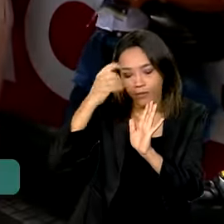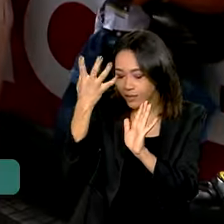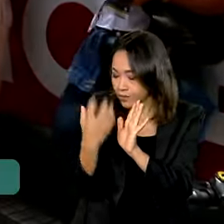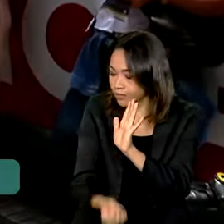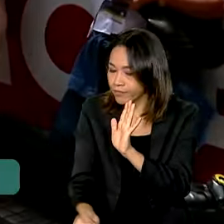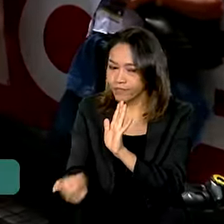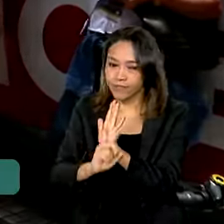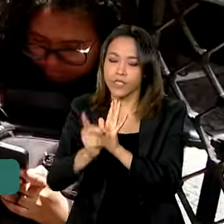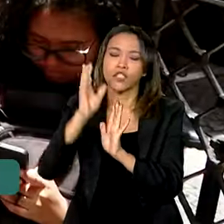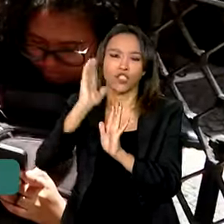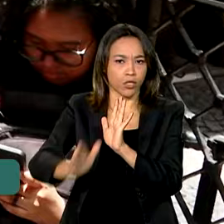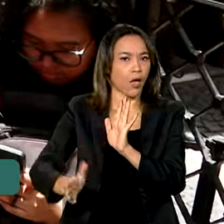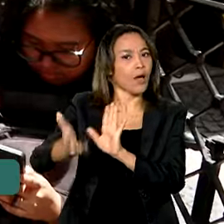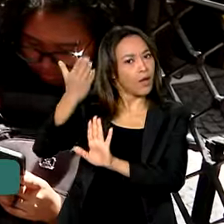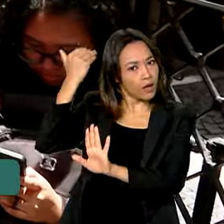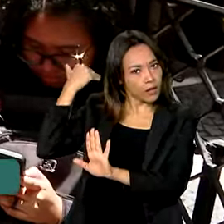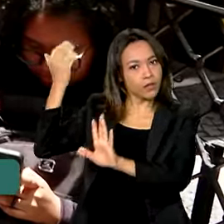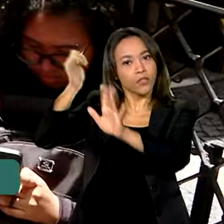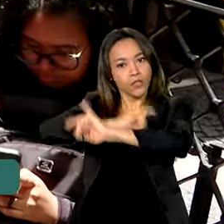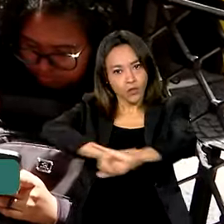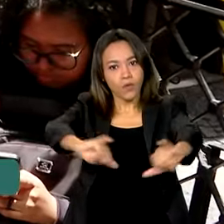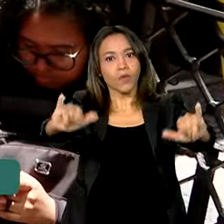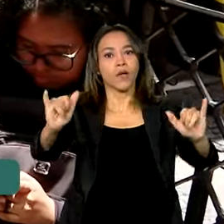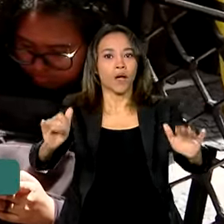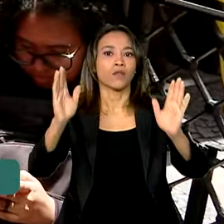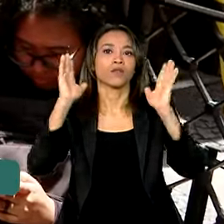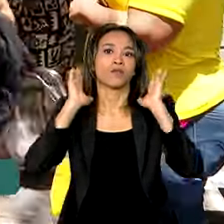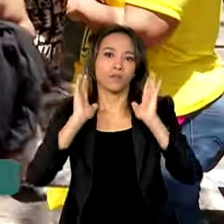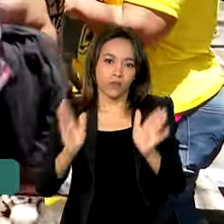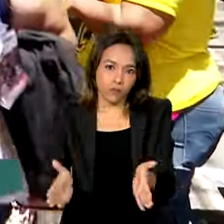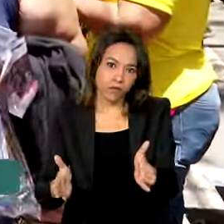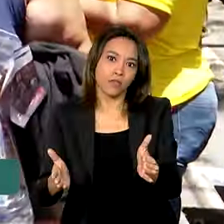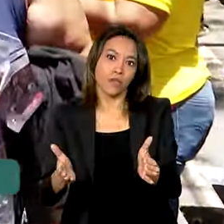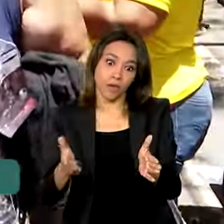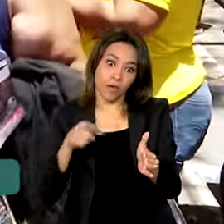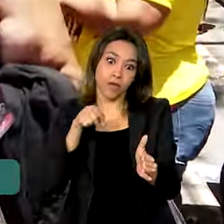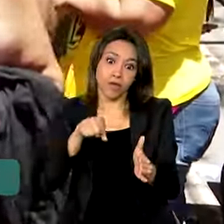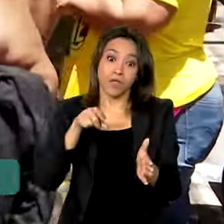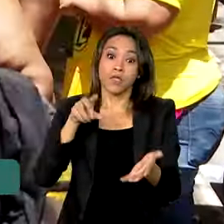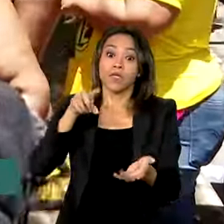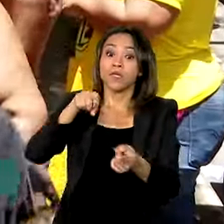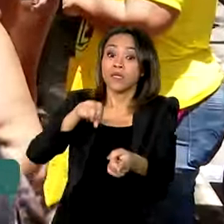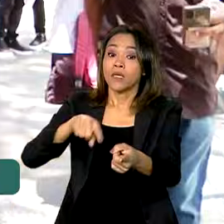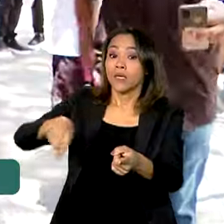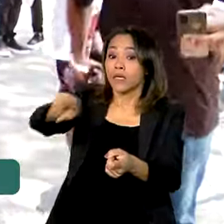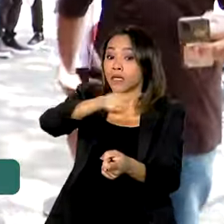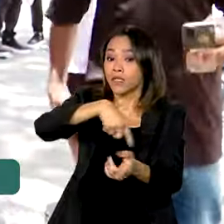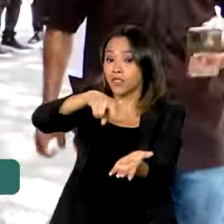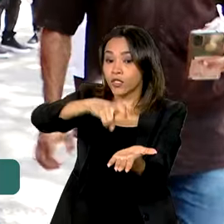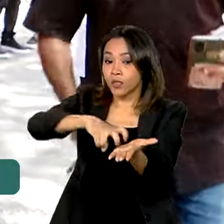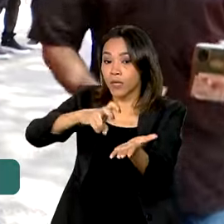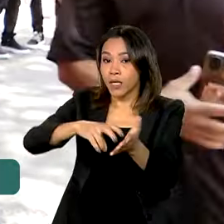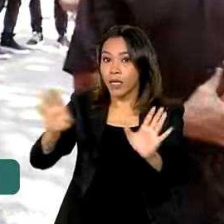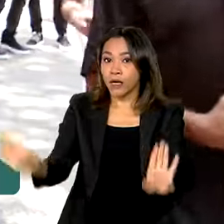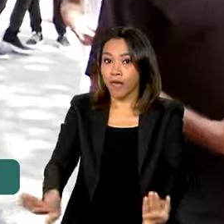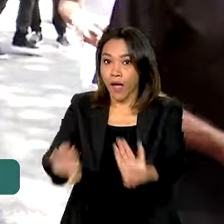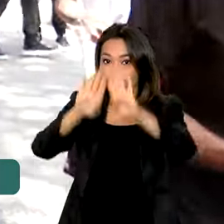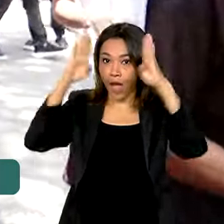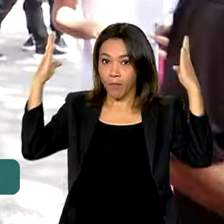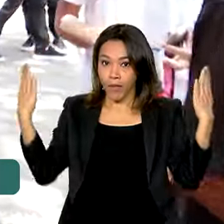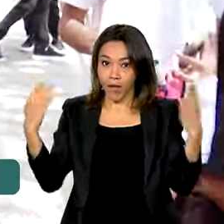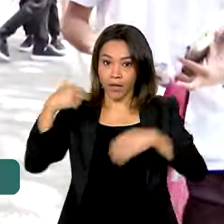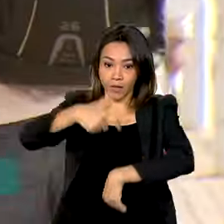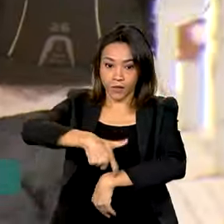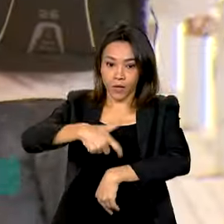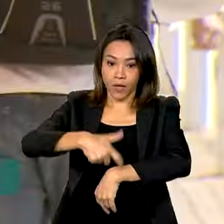Ministério da gestão e inovação em serviços públicos pela manhã os portões serão abertos às